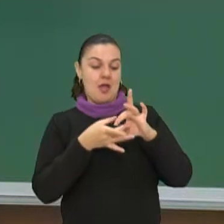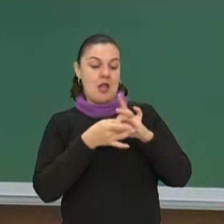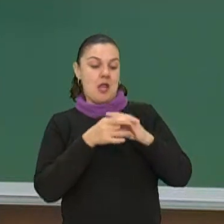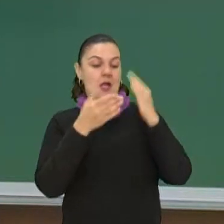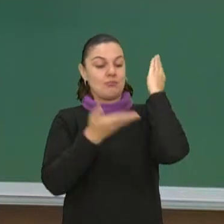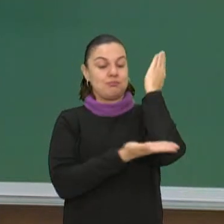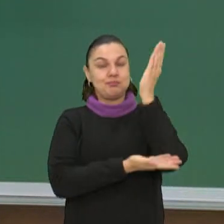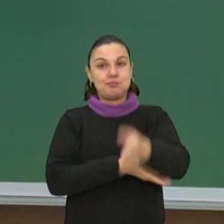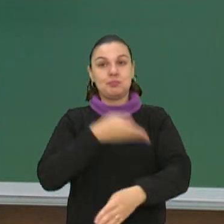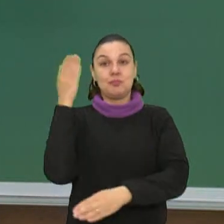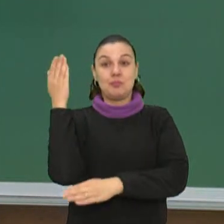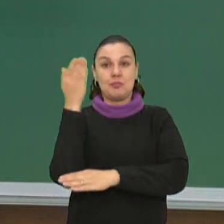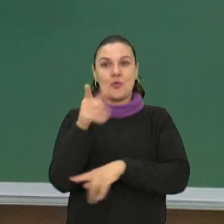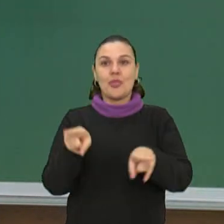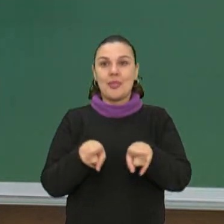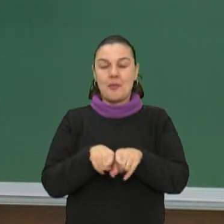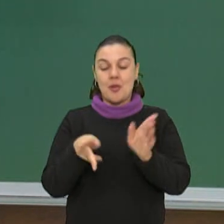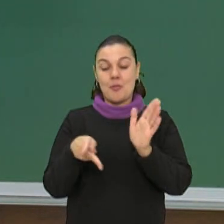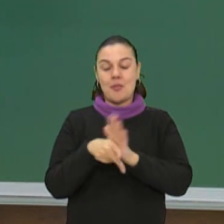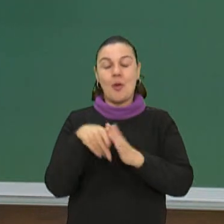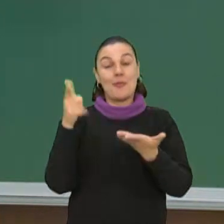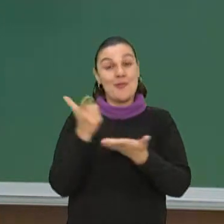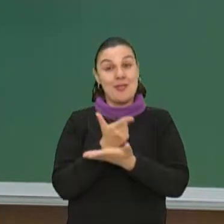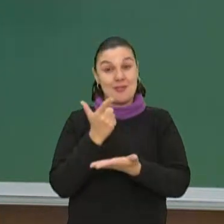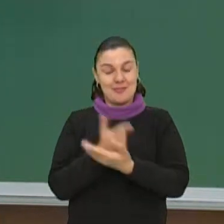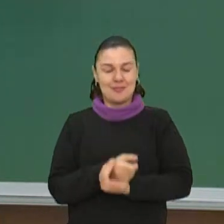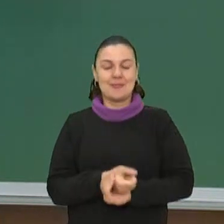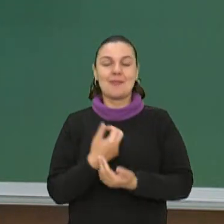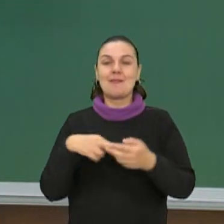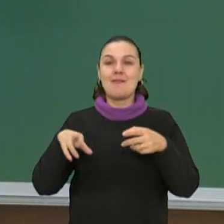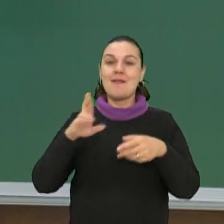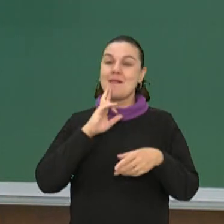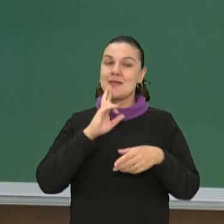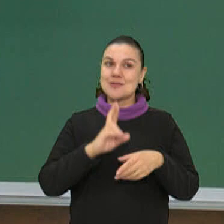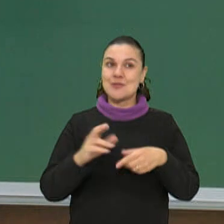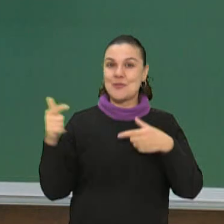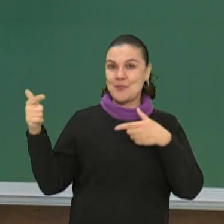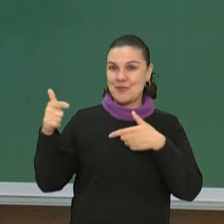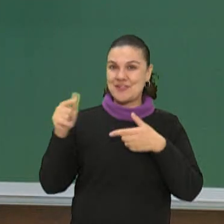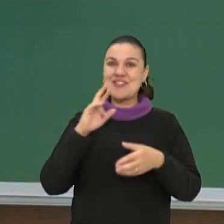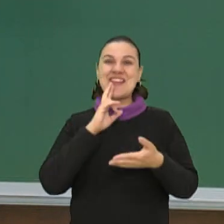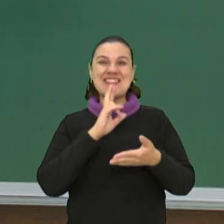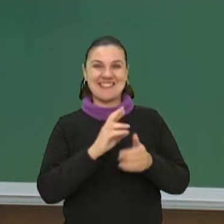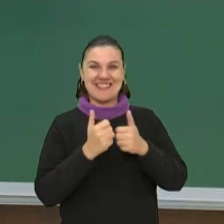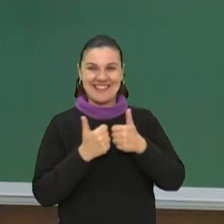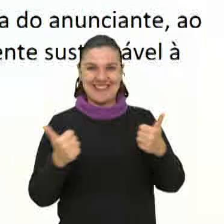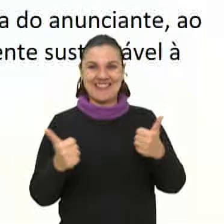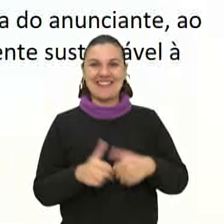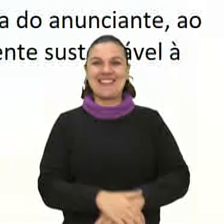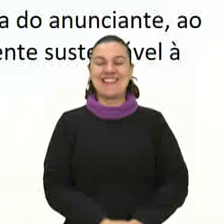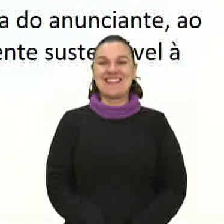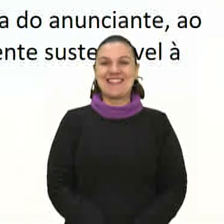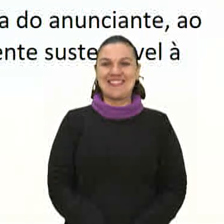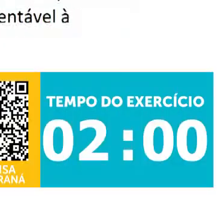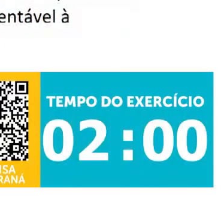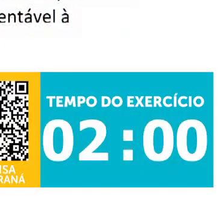sustentável à produção de livros. Respondam à atividade número 2 e já fazemos a correção.